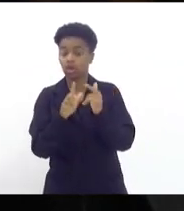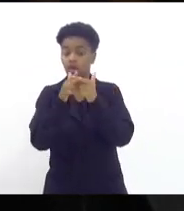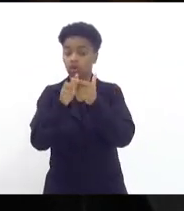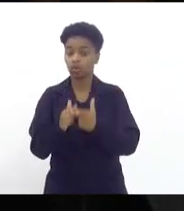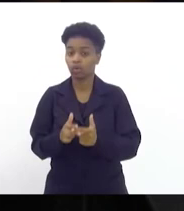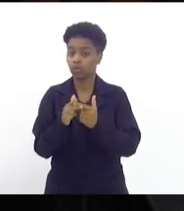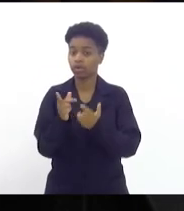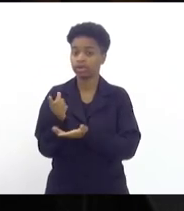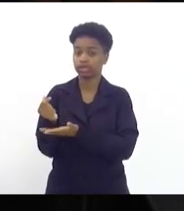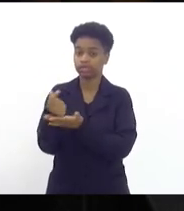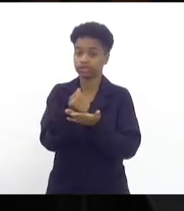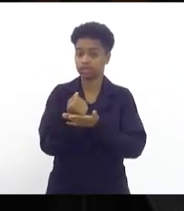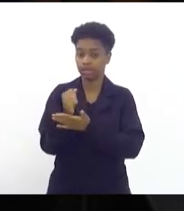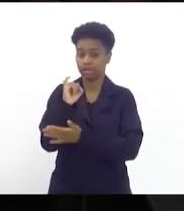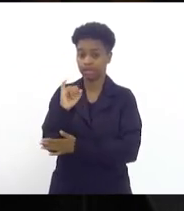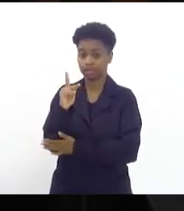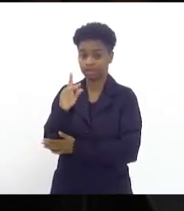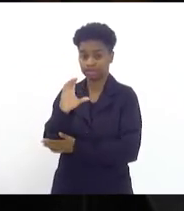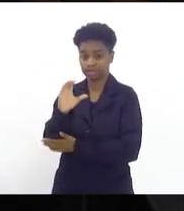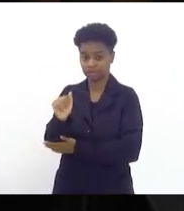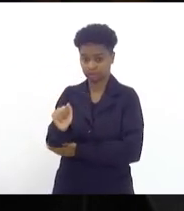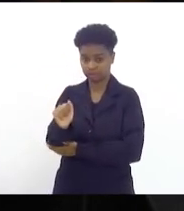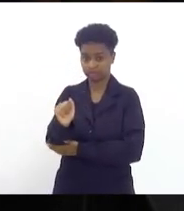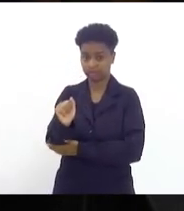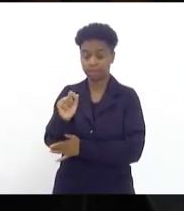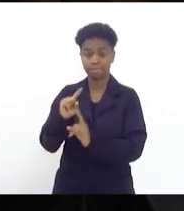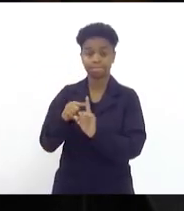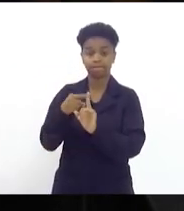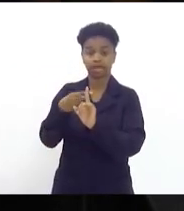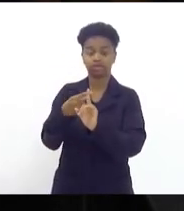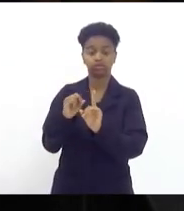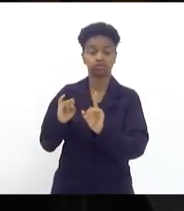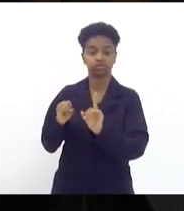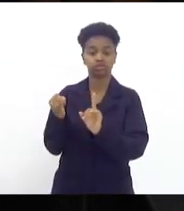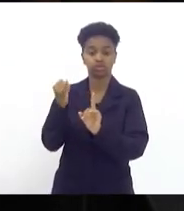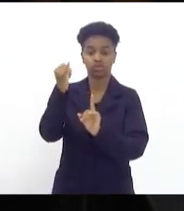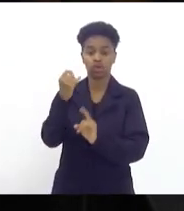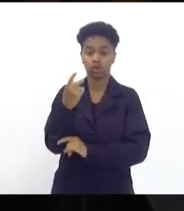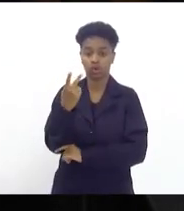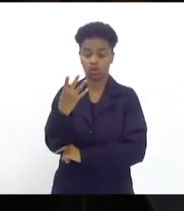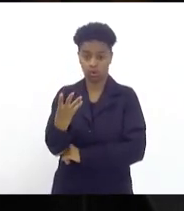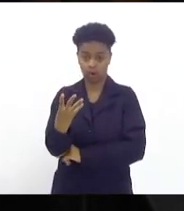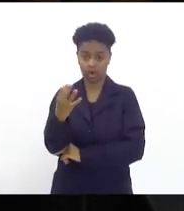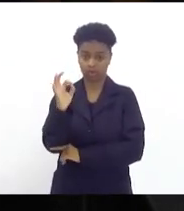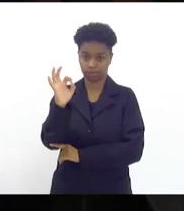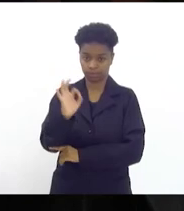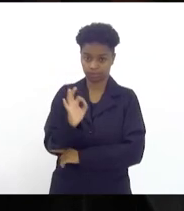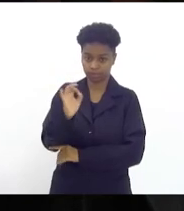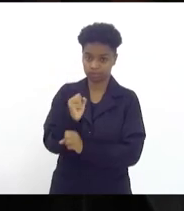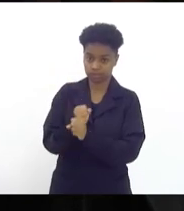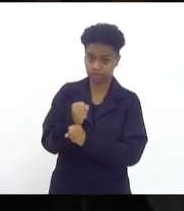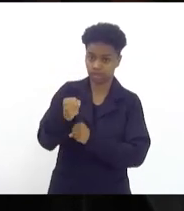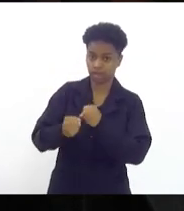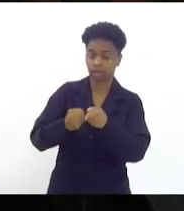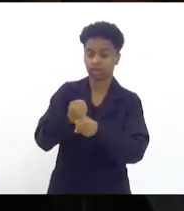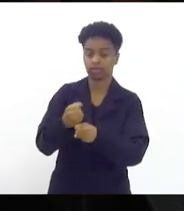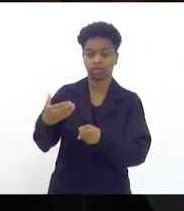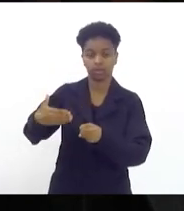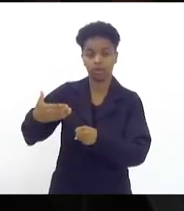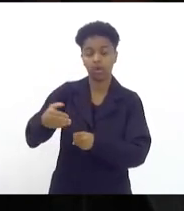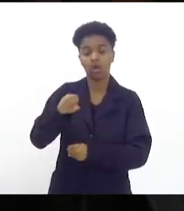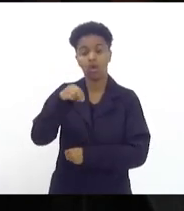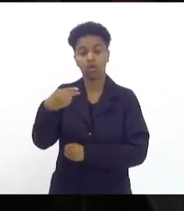correção monetária do IPCA mas juros reais de quatro por cento ao ano ou